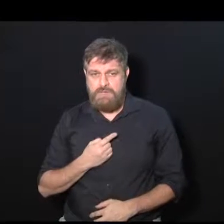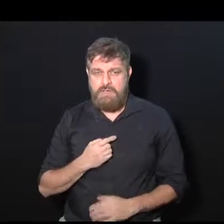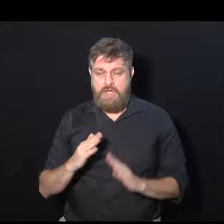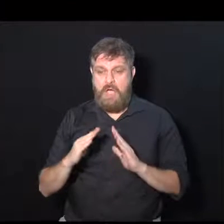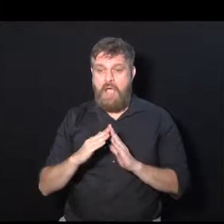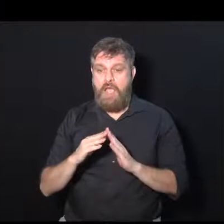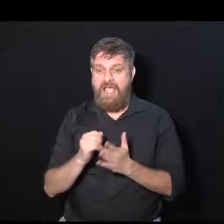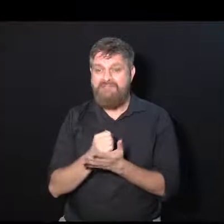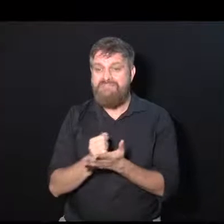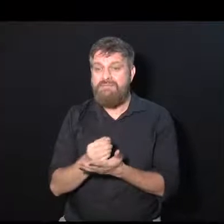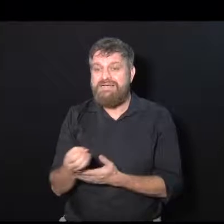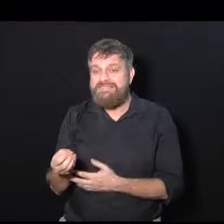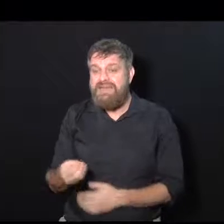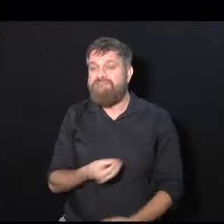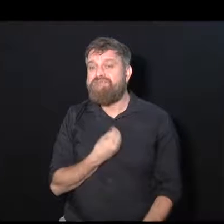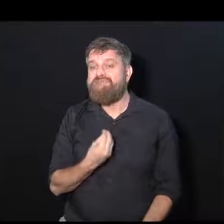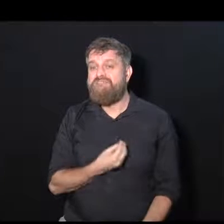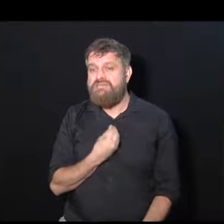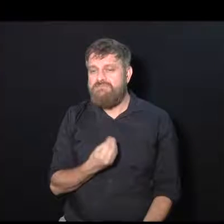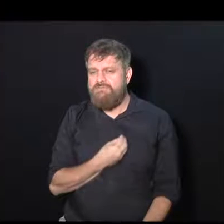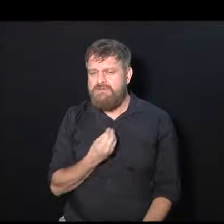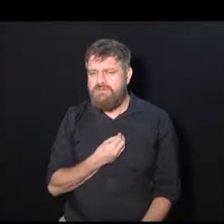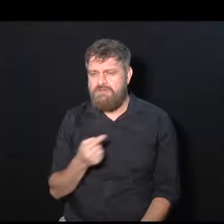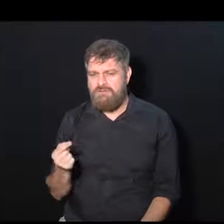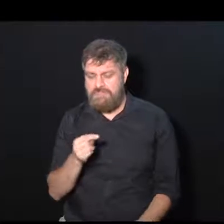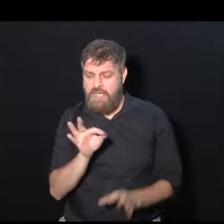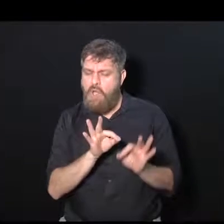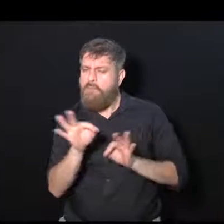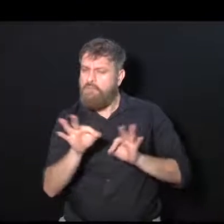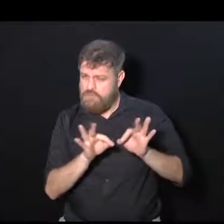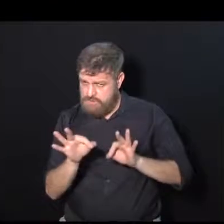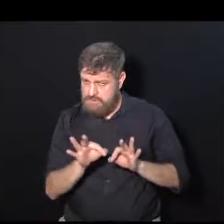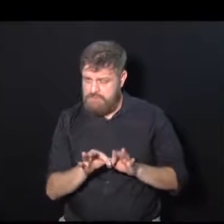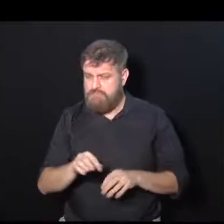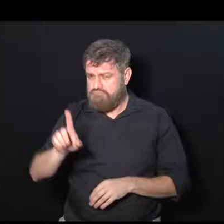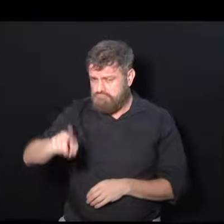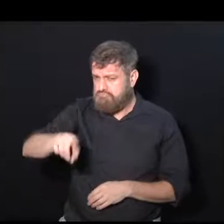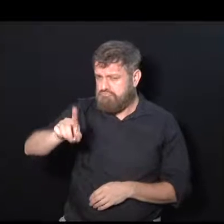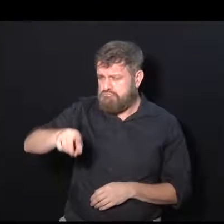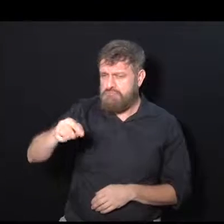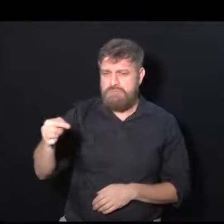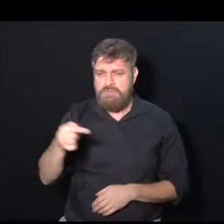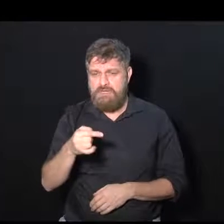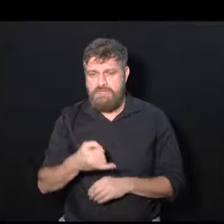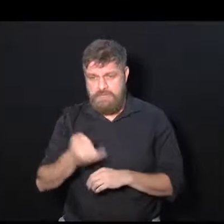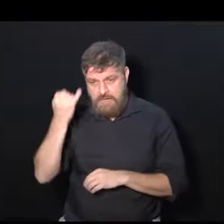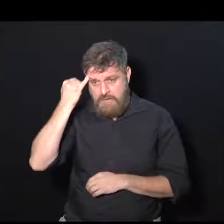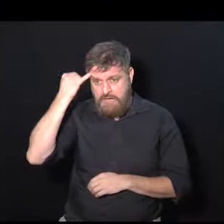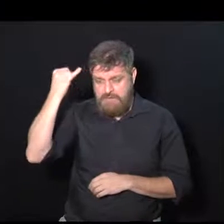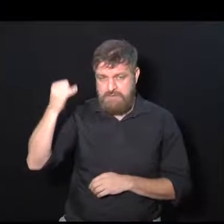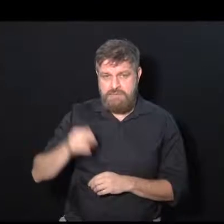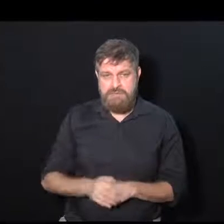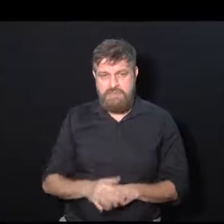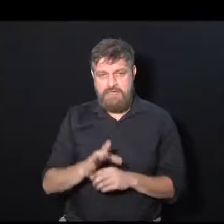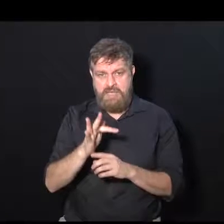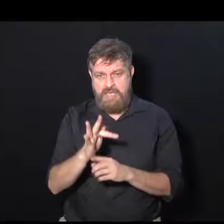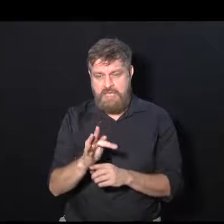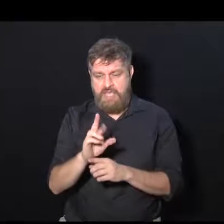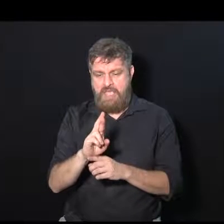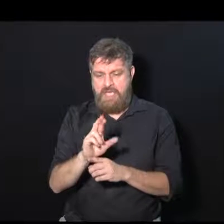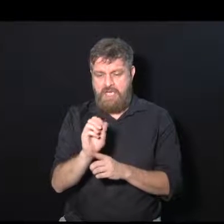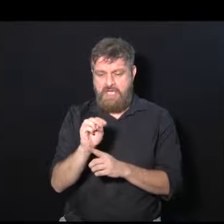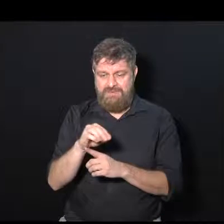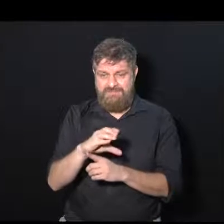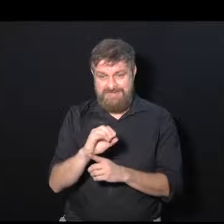Farmácia Viva. O projeto Farmácia Viva ele foi idealizado pelo professor Francisco José de Abreu Matos,